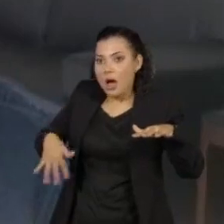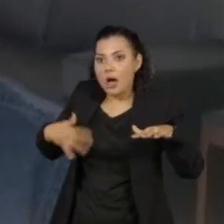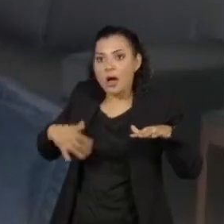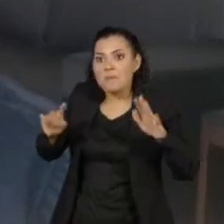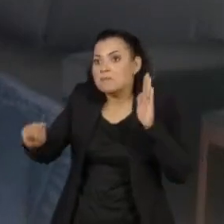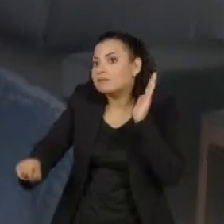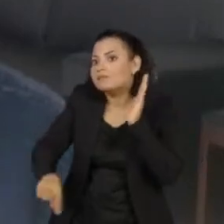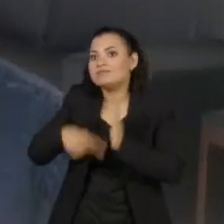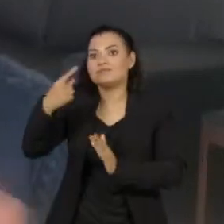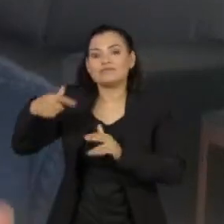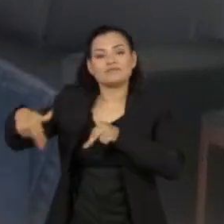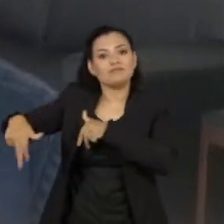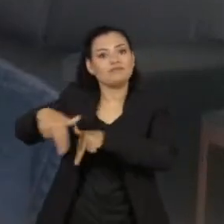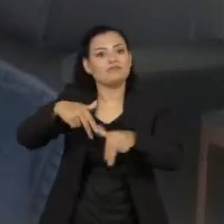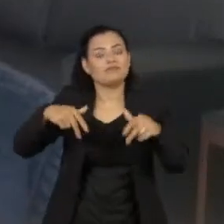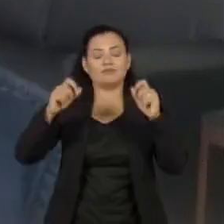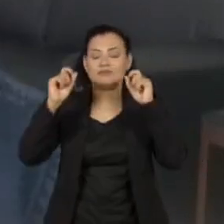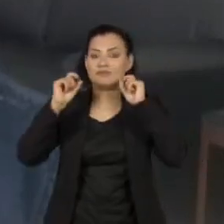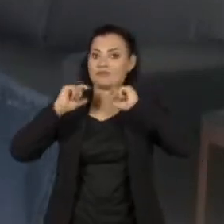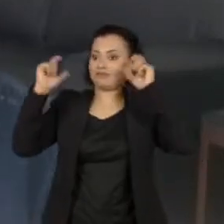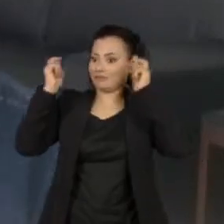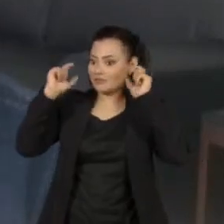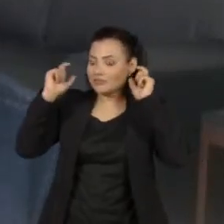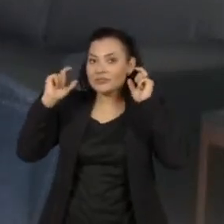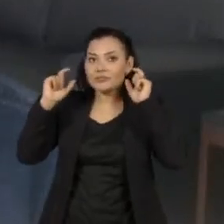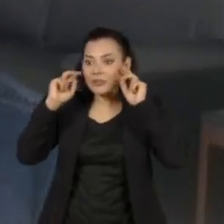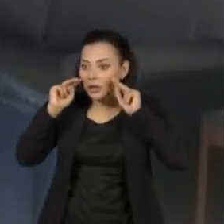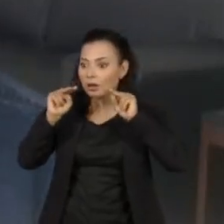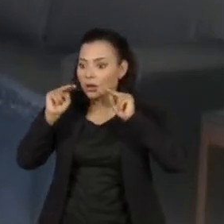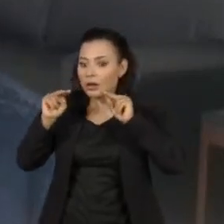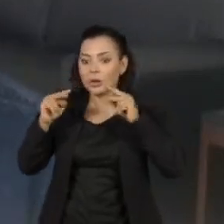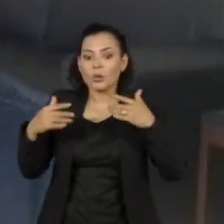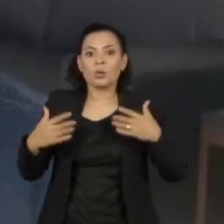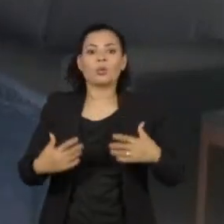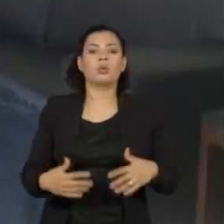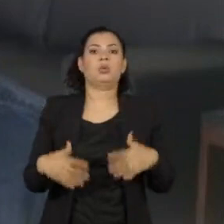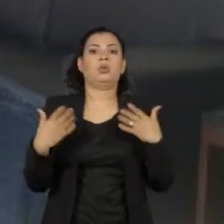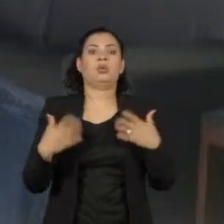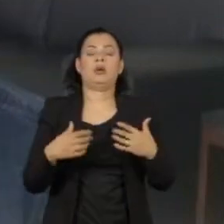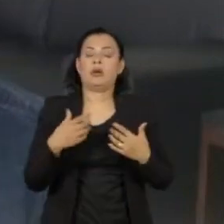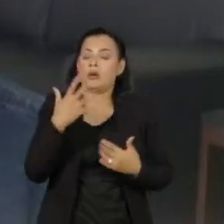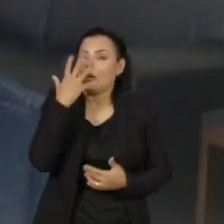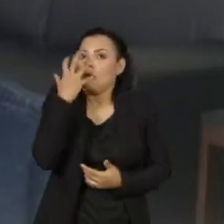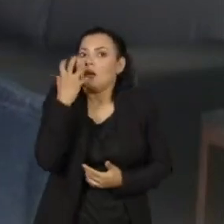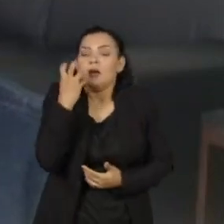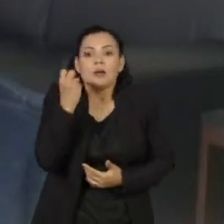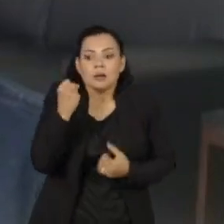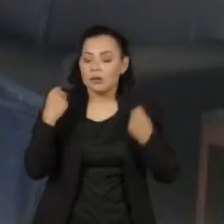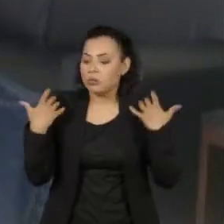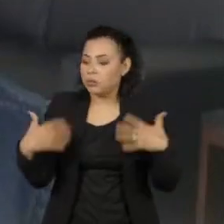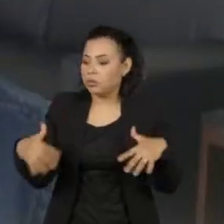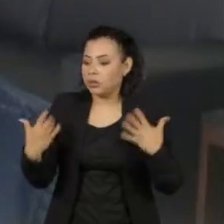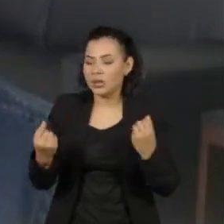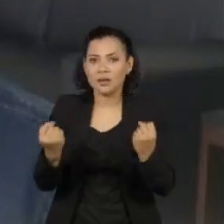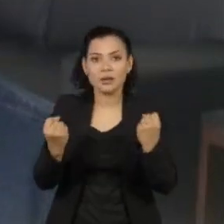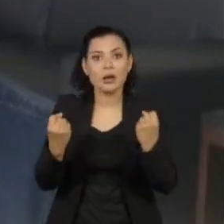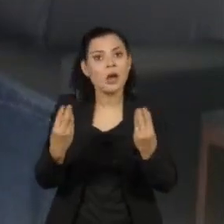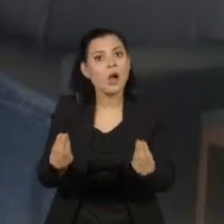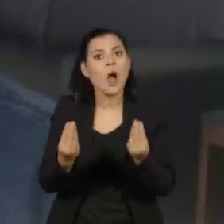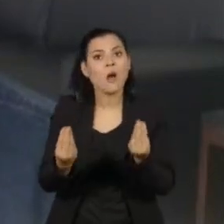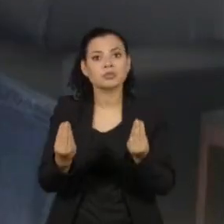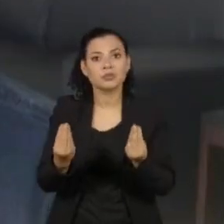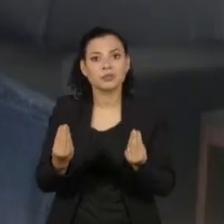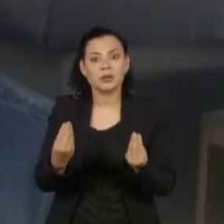pela primeira vez, né? O olho assim, meio vidrado, meio com um ar de encantamento. Era impossível estar do lado do